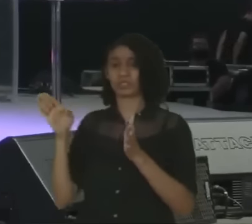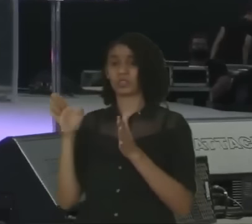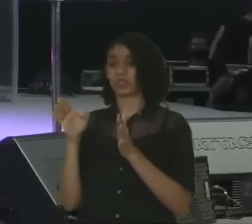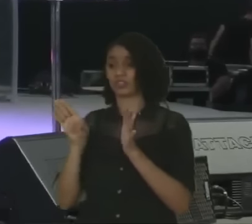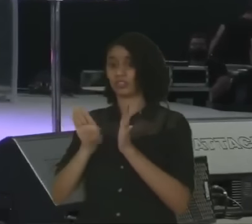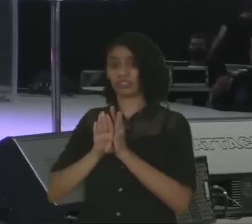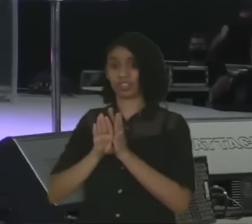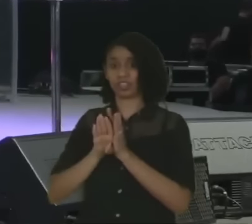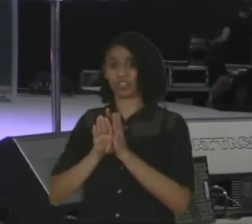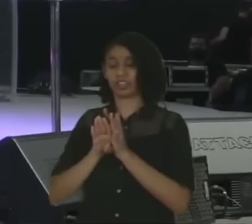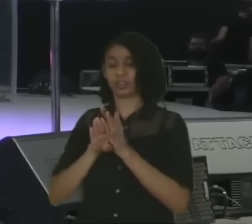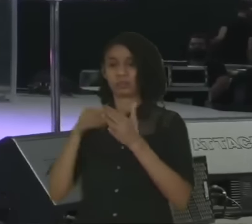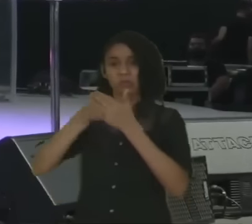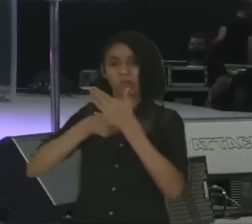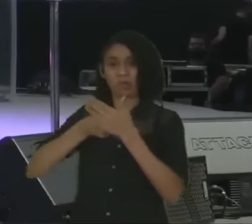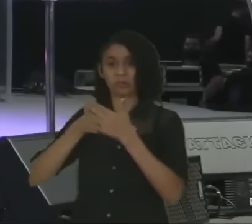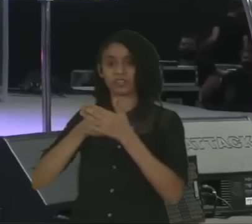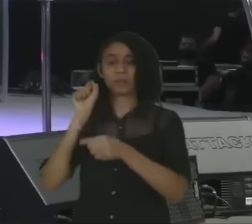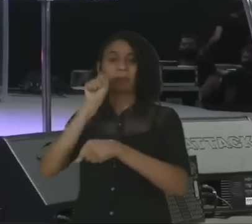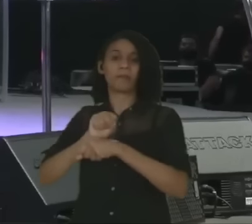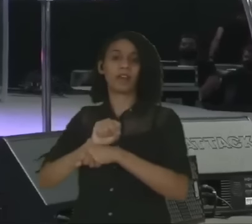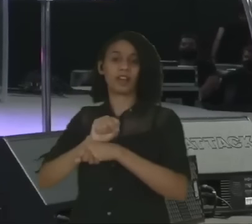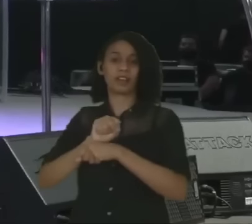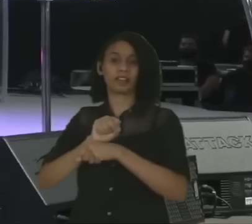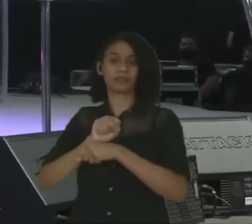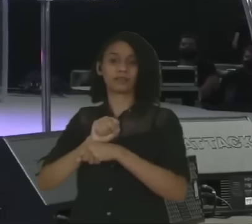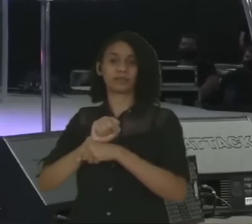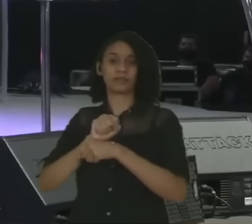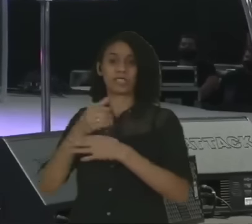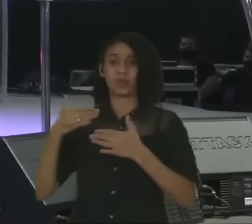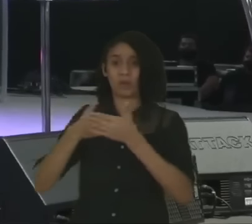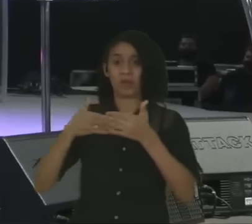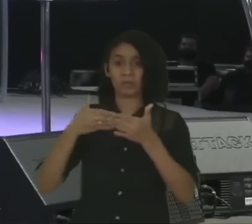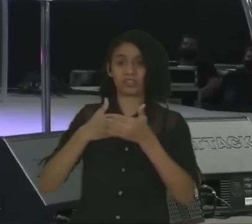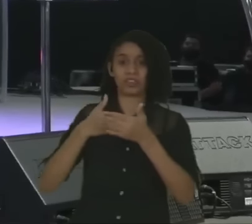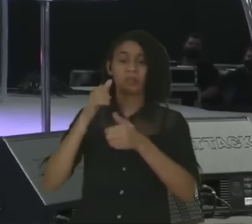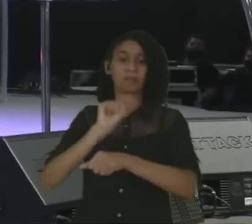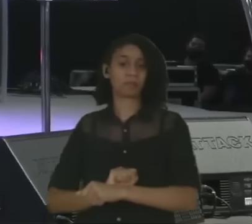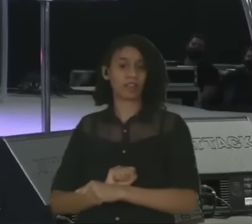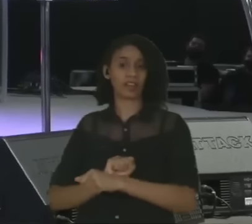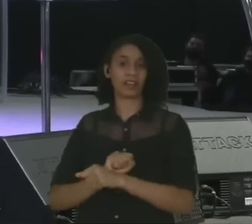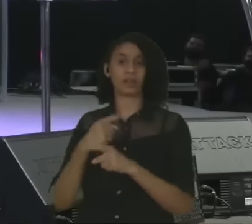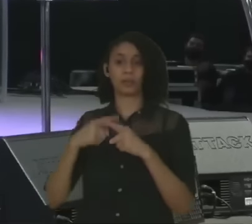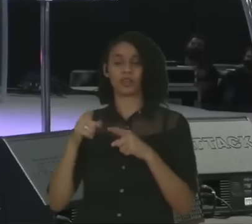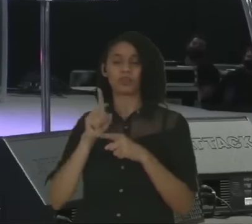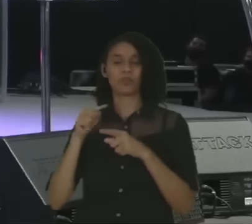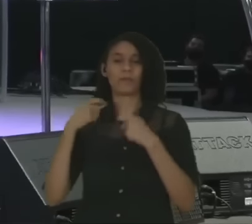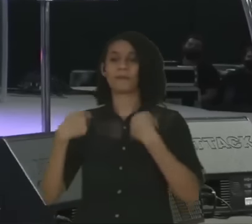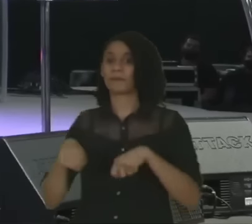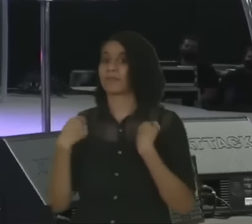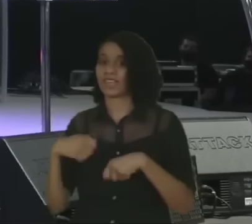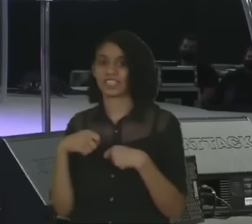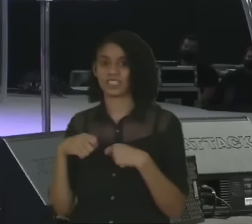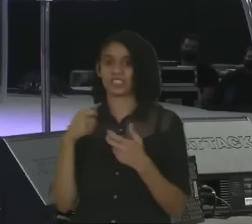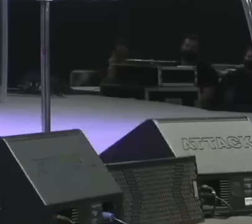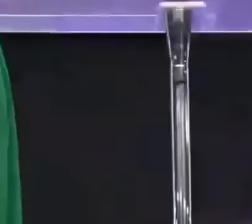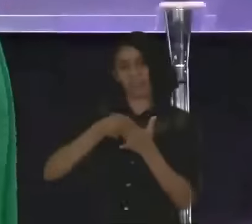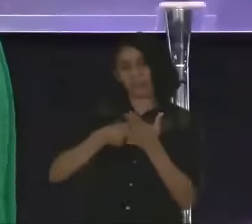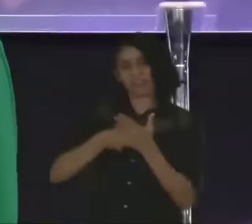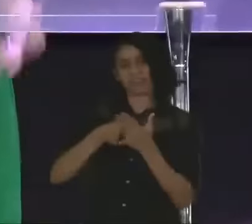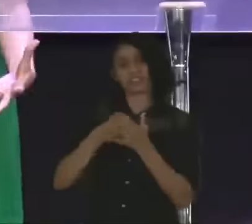saem porque porque não é necessidade é obrigação deixa eu te dizer quando você busca Deus